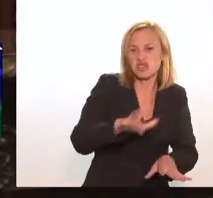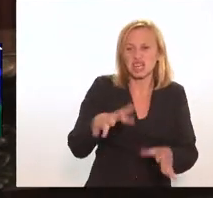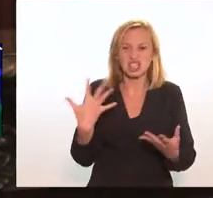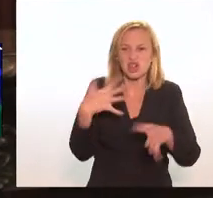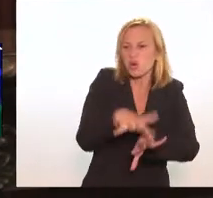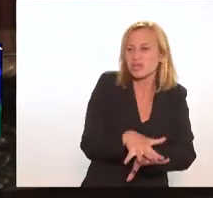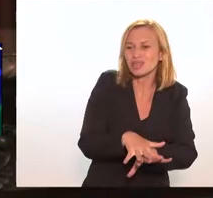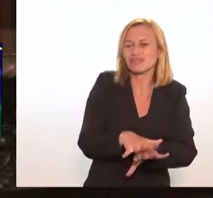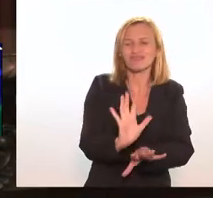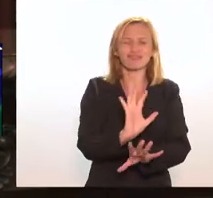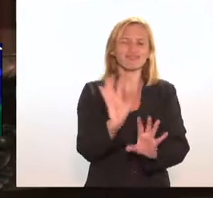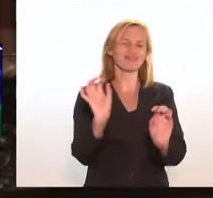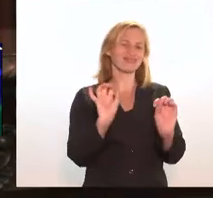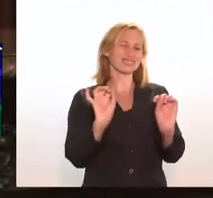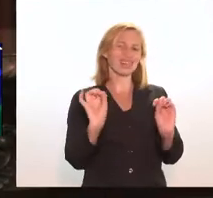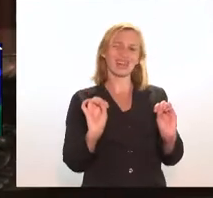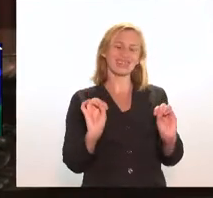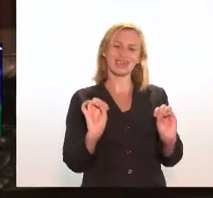inclusão.